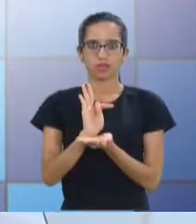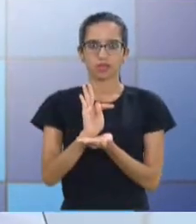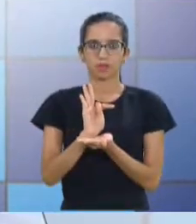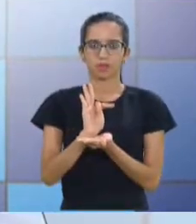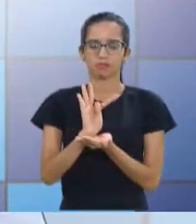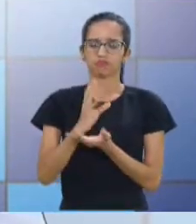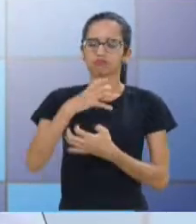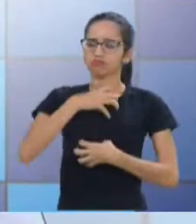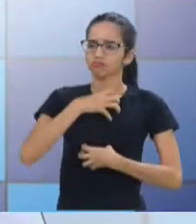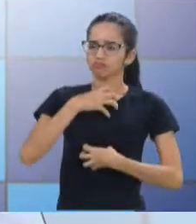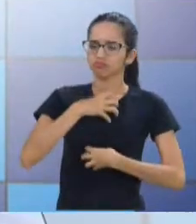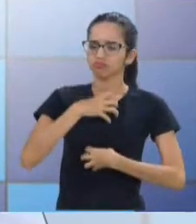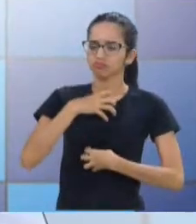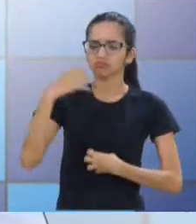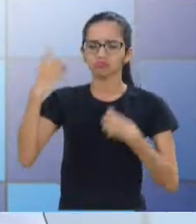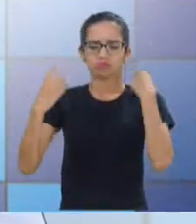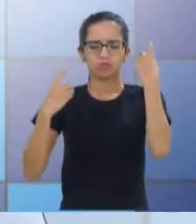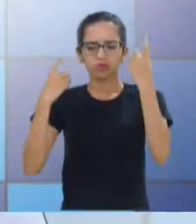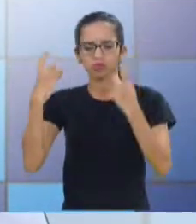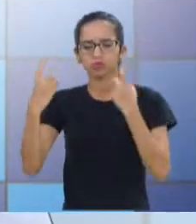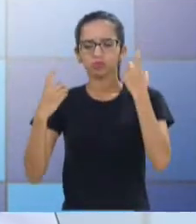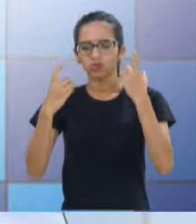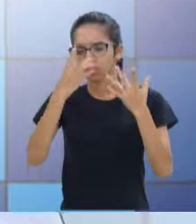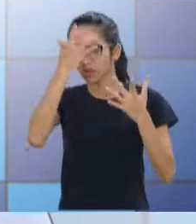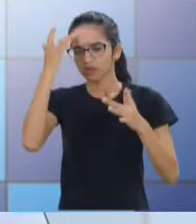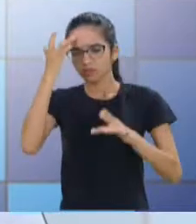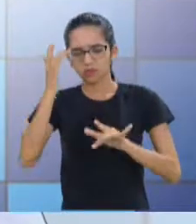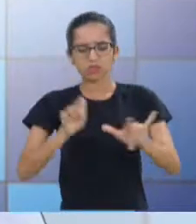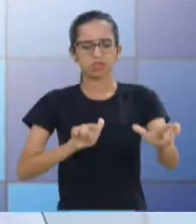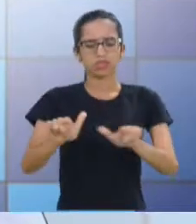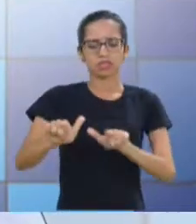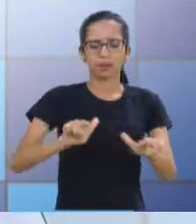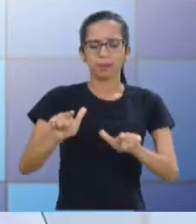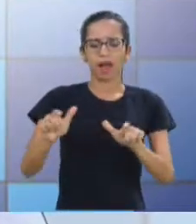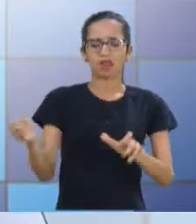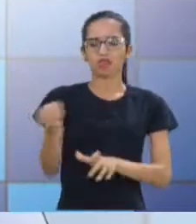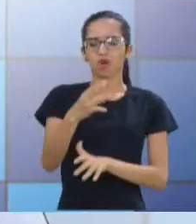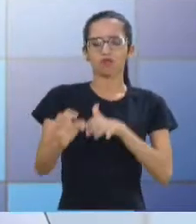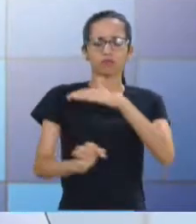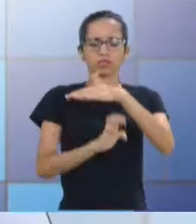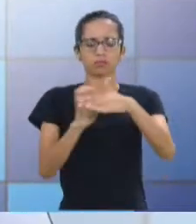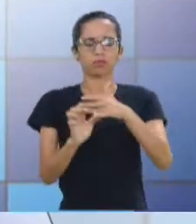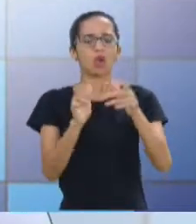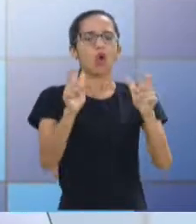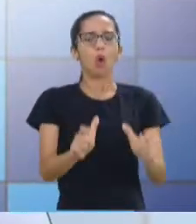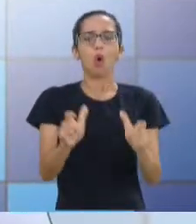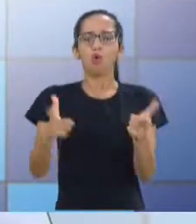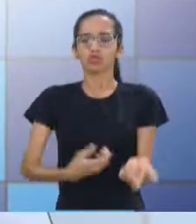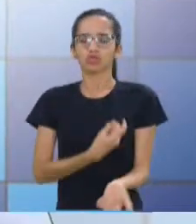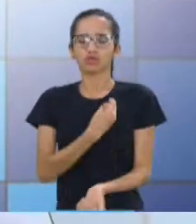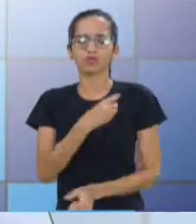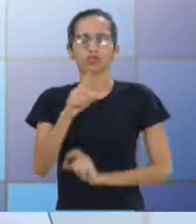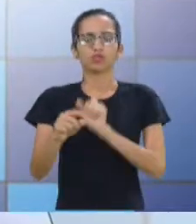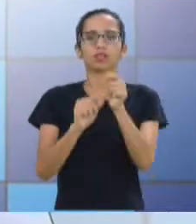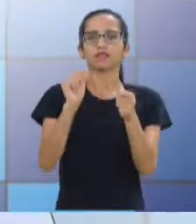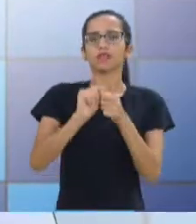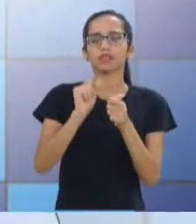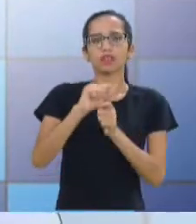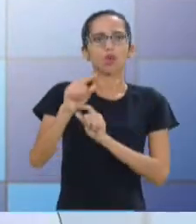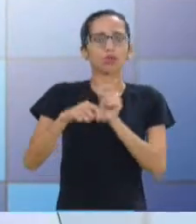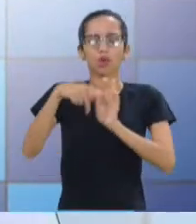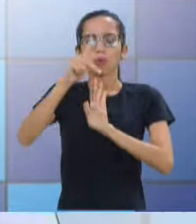tido a preocupação com os pequenos empreendedores onde eles estão o que estão fazendo quais são os